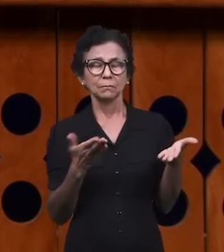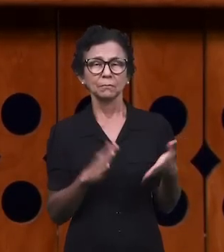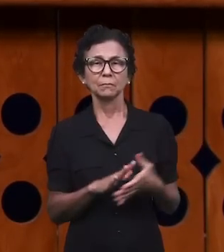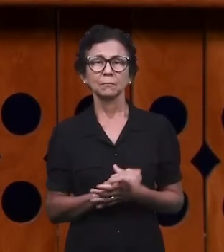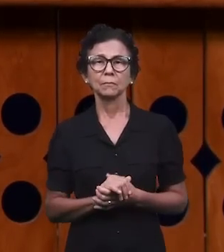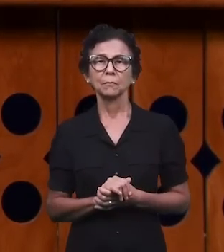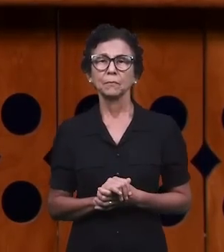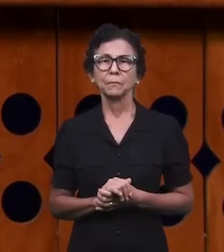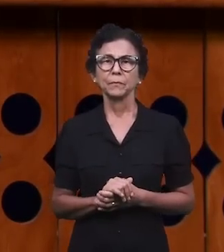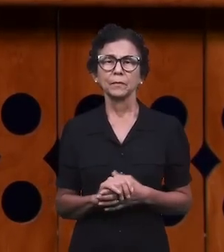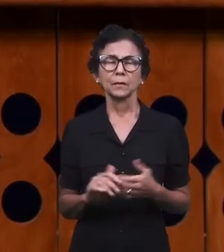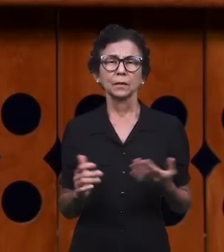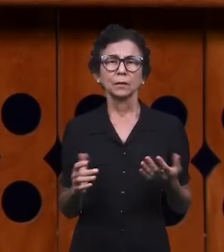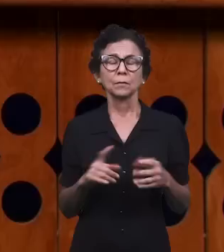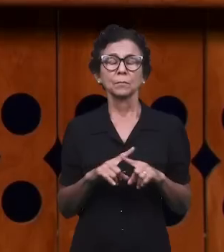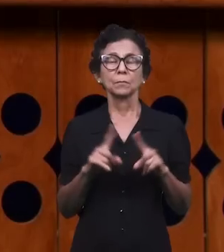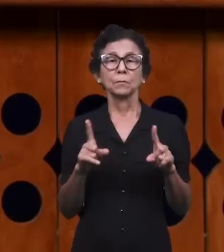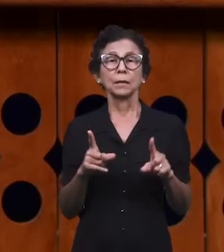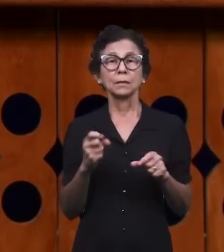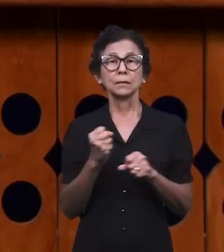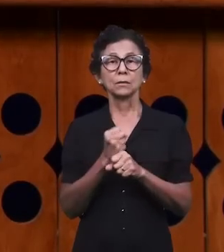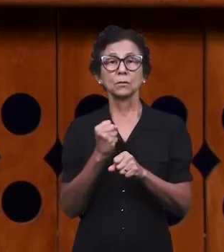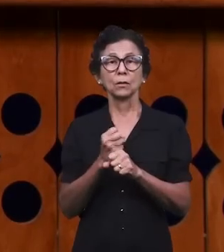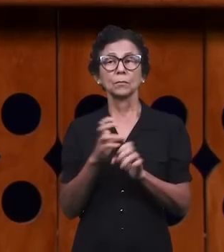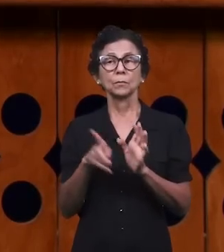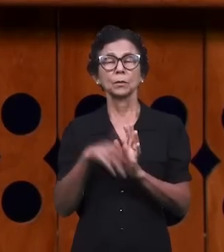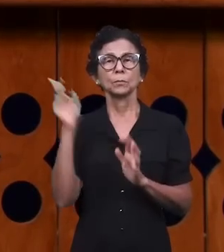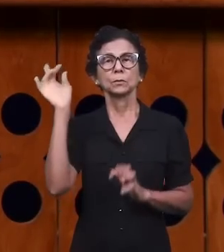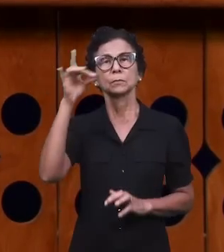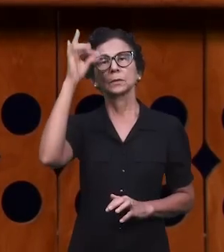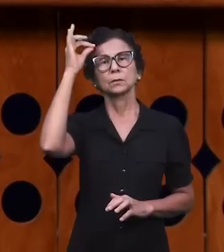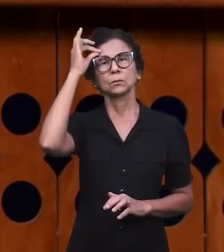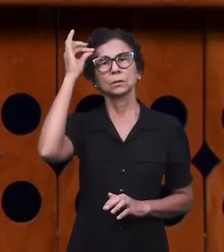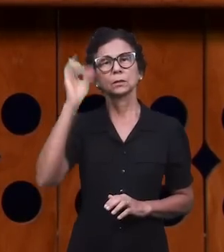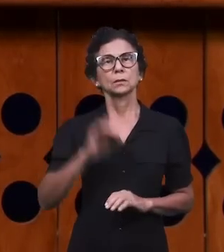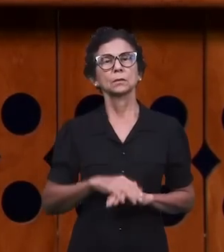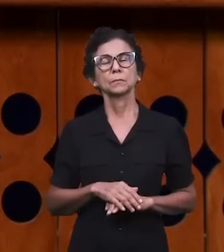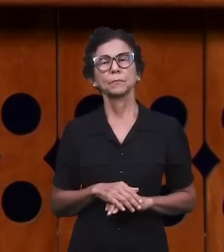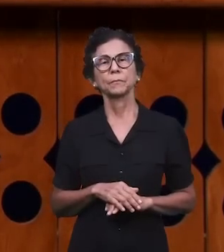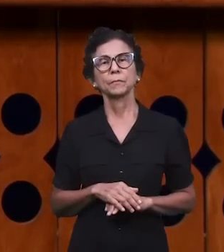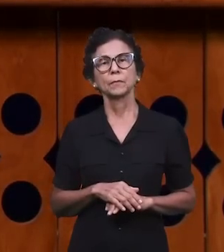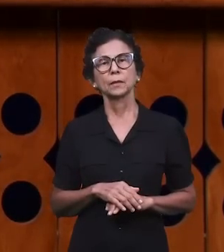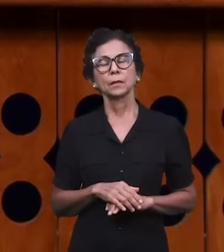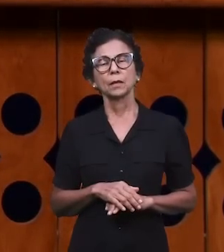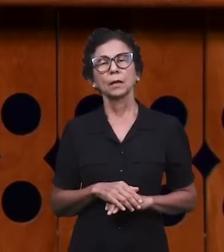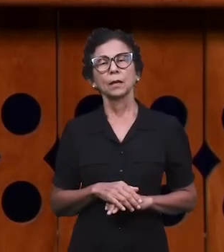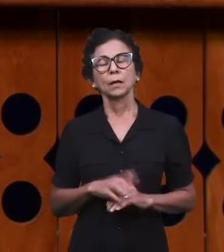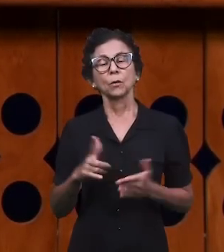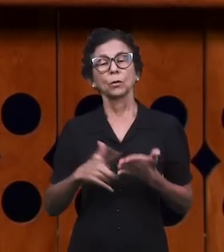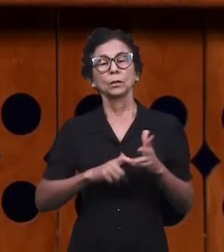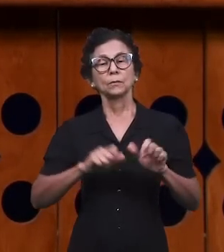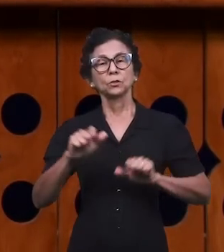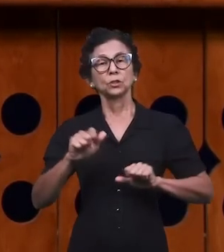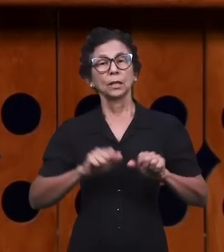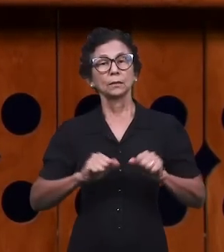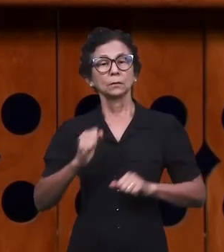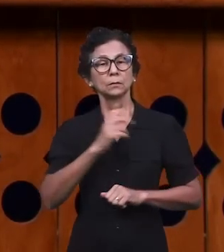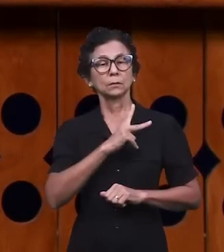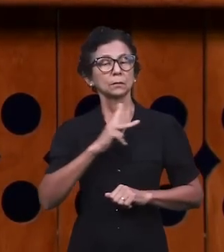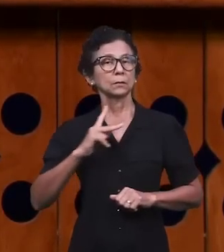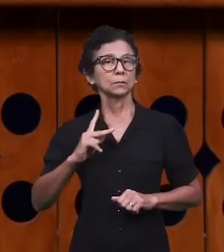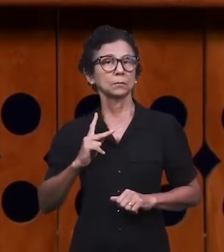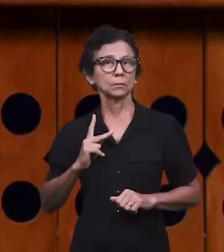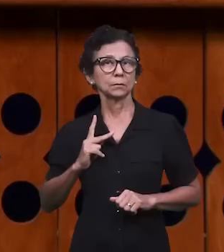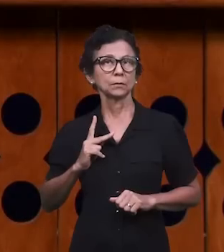são obras do Espírito Santo, nós podemos aproveitar. O livro de Atos é assim, o livro de Atos dos Apóstolos. Na